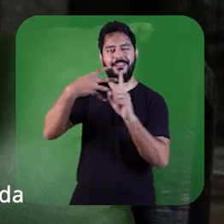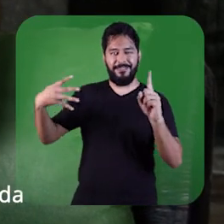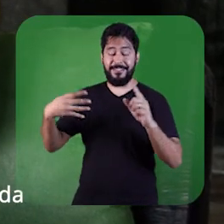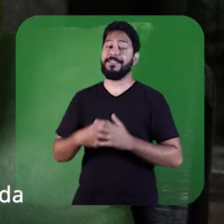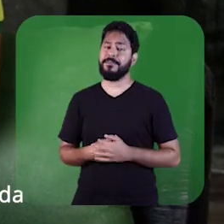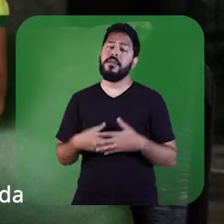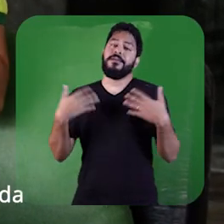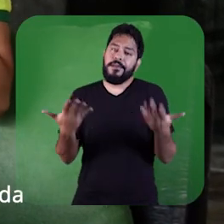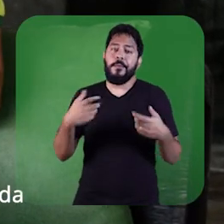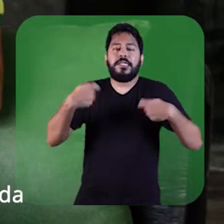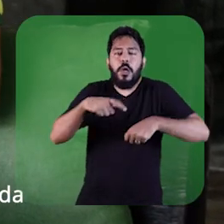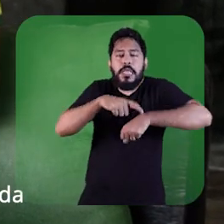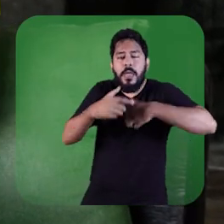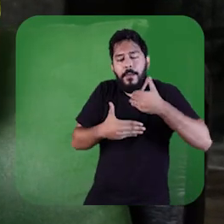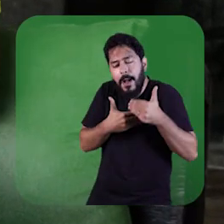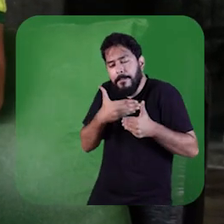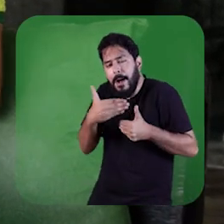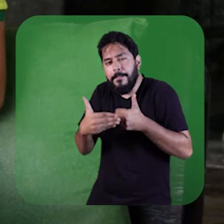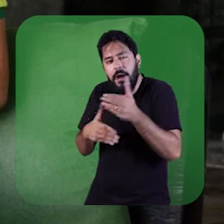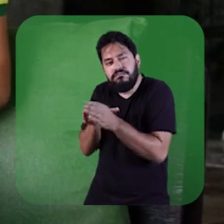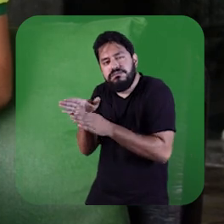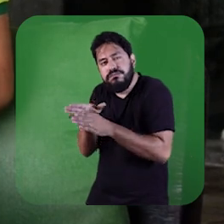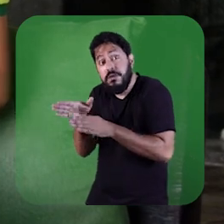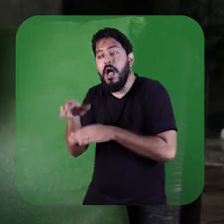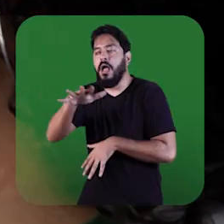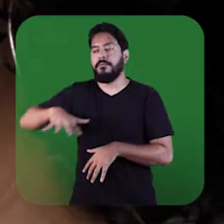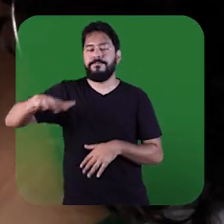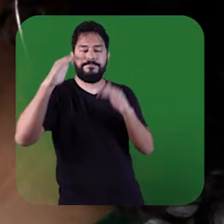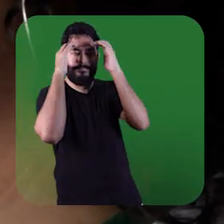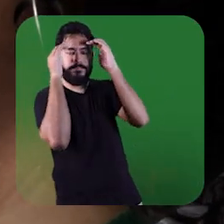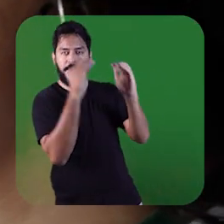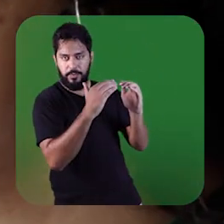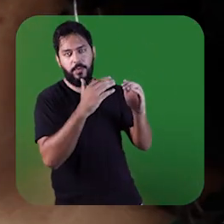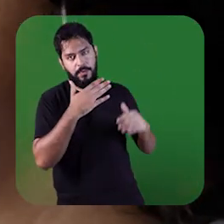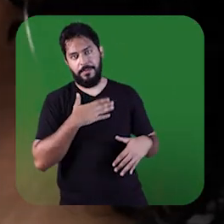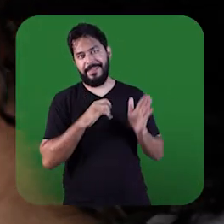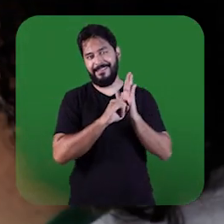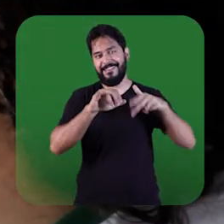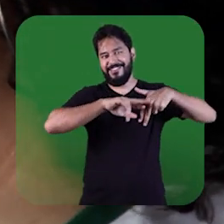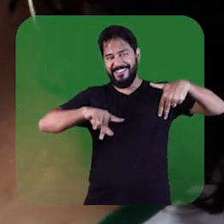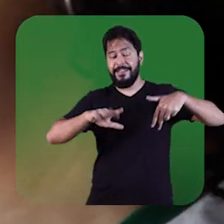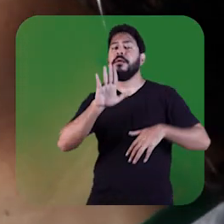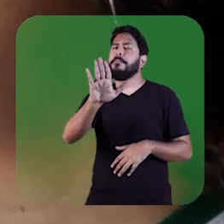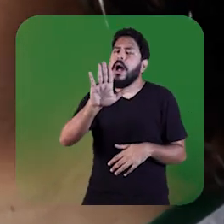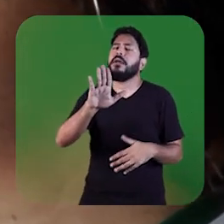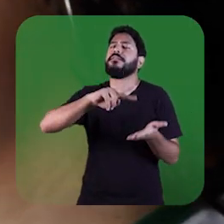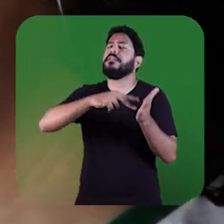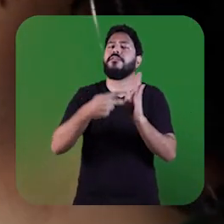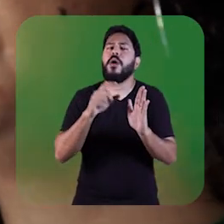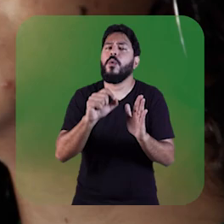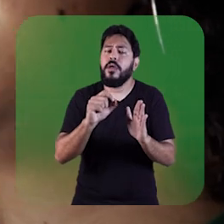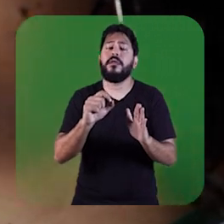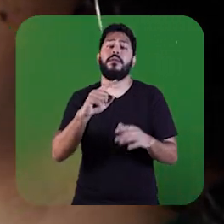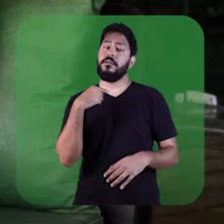construção, né, para que eu pudesse ser respeitada a partir da minha identidade de gênero. E tudo isso, né, vem com as conquistas de